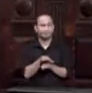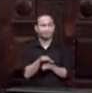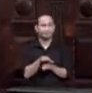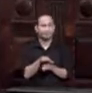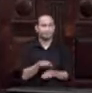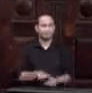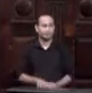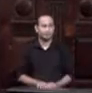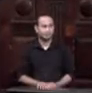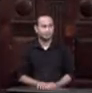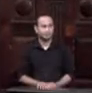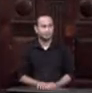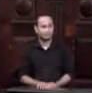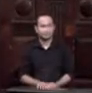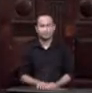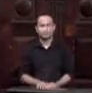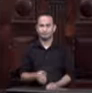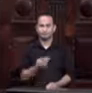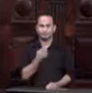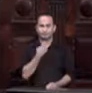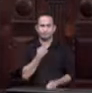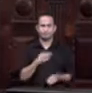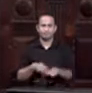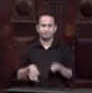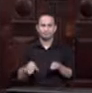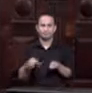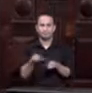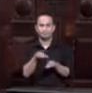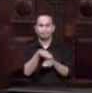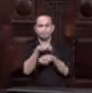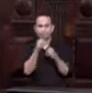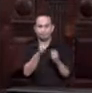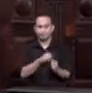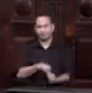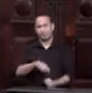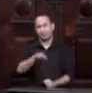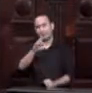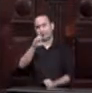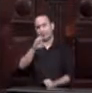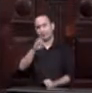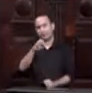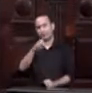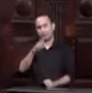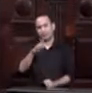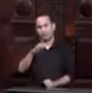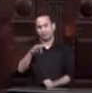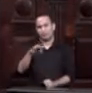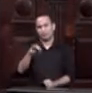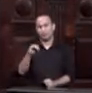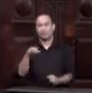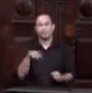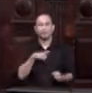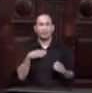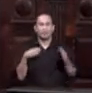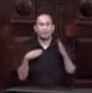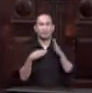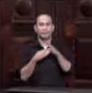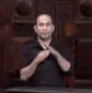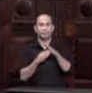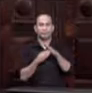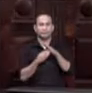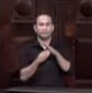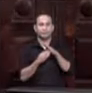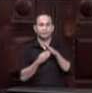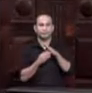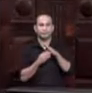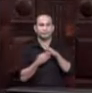de gabinete superior à do Poder Legislativo. Fica como limite a estrutura dos